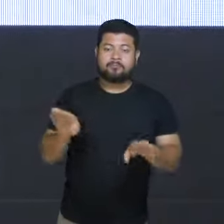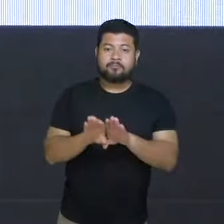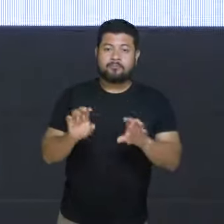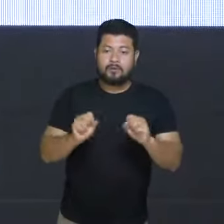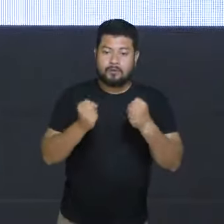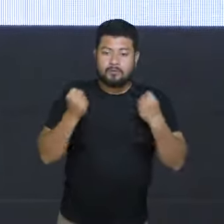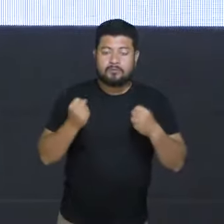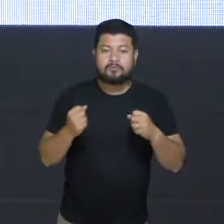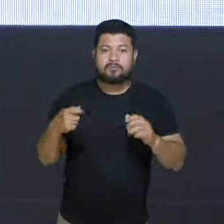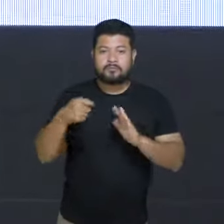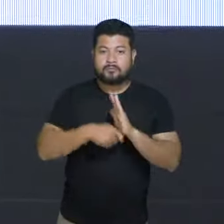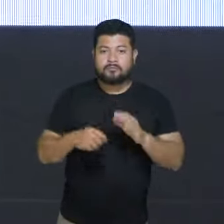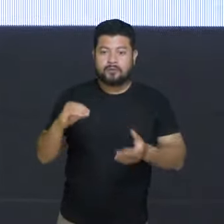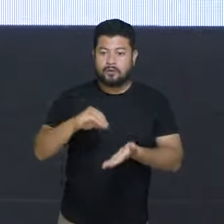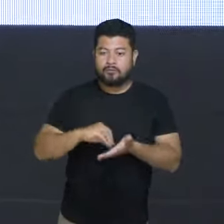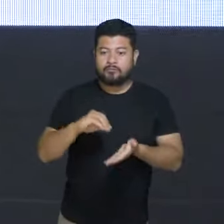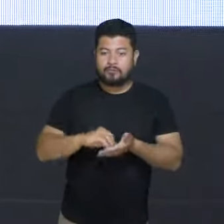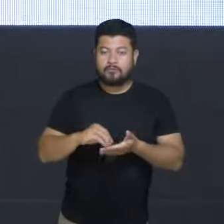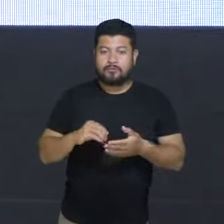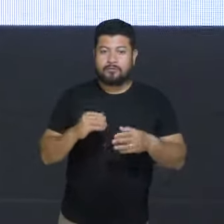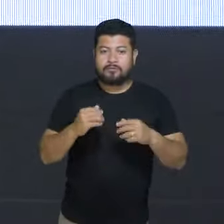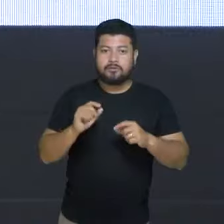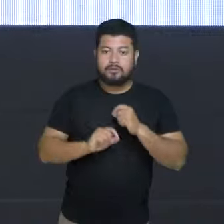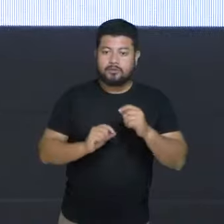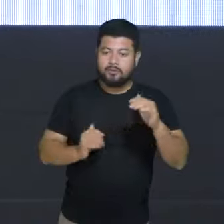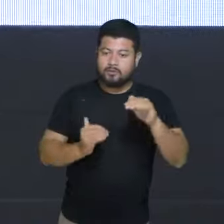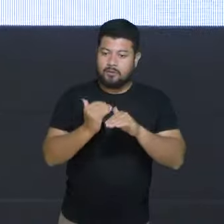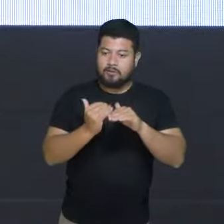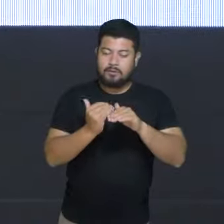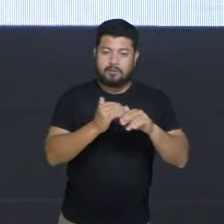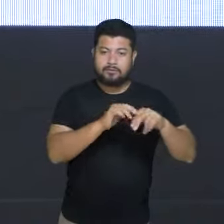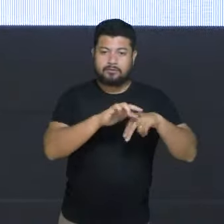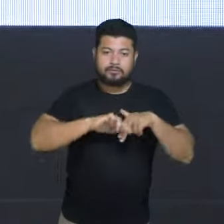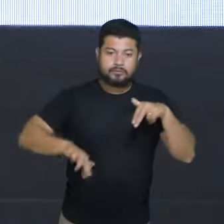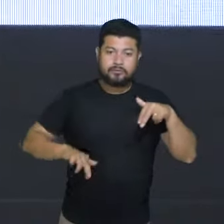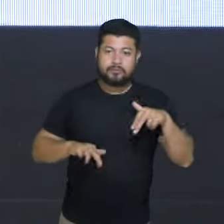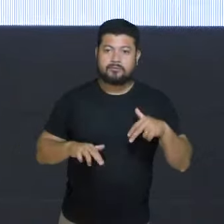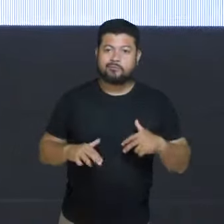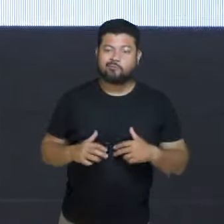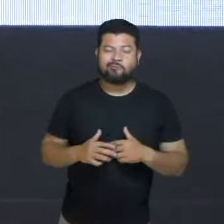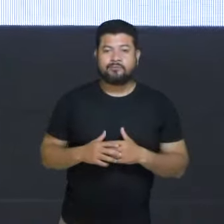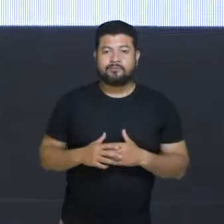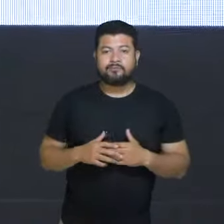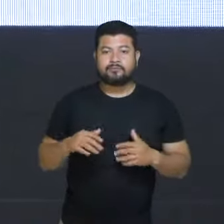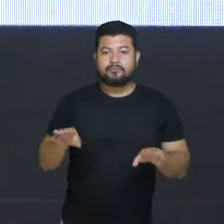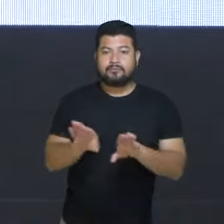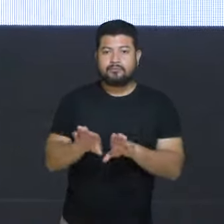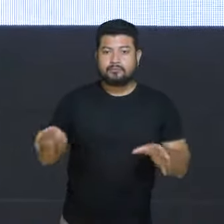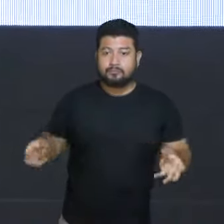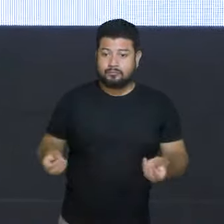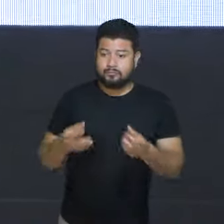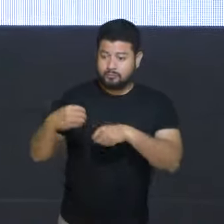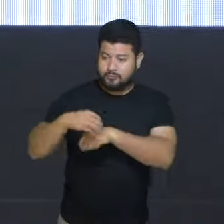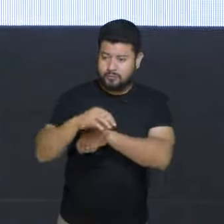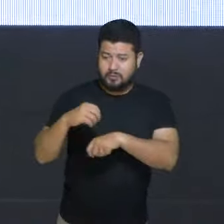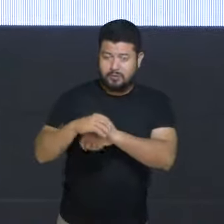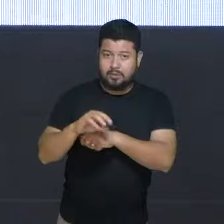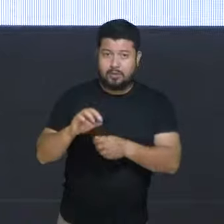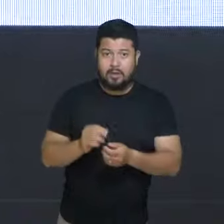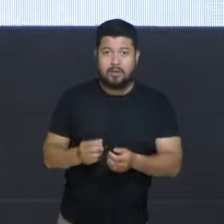e finalizou inclusive enriquecendo eh a todos nós com sugestões para melhorar a distribuição